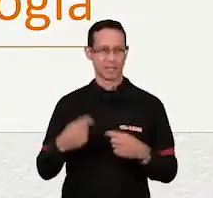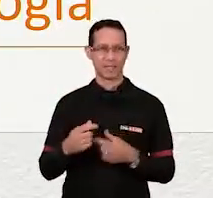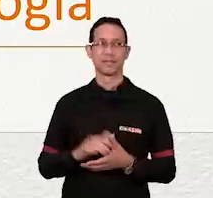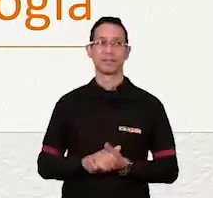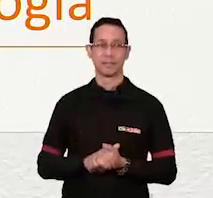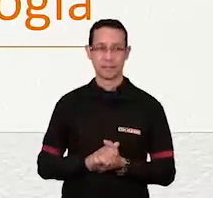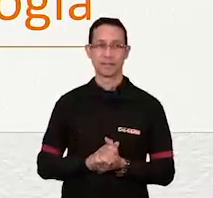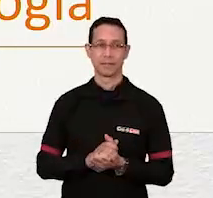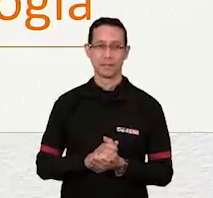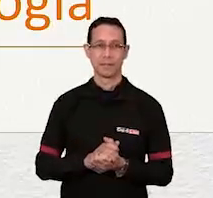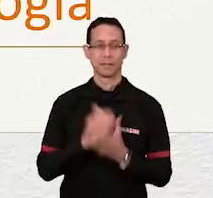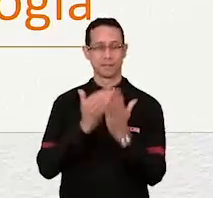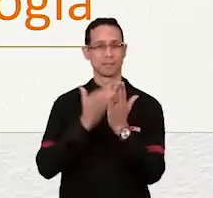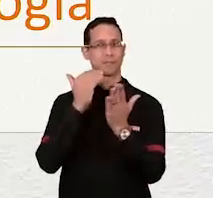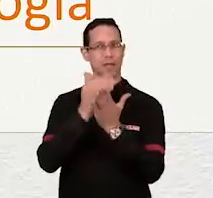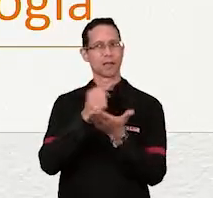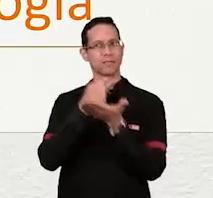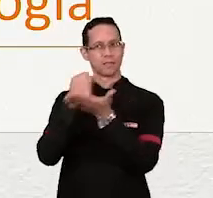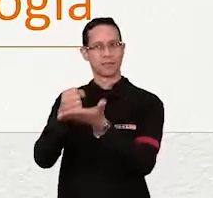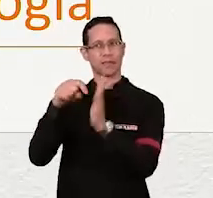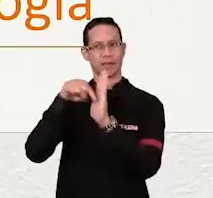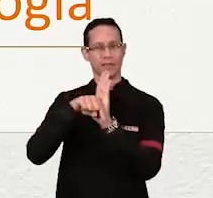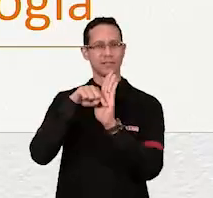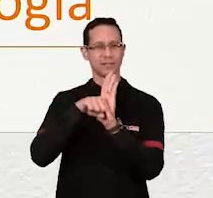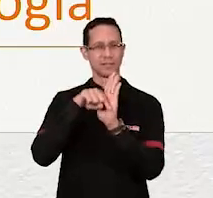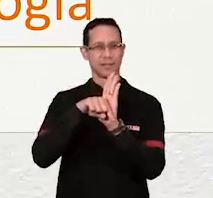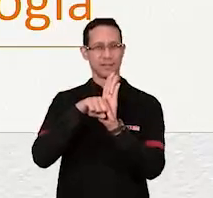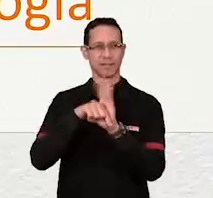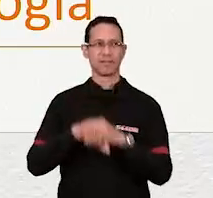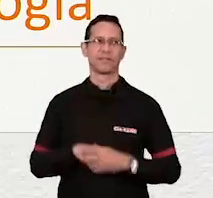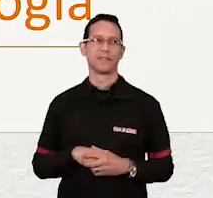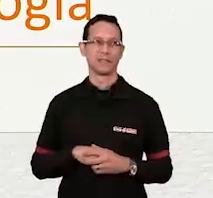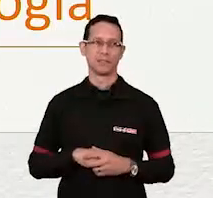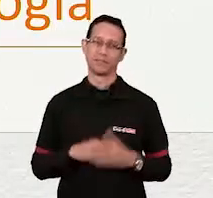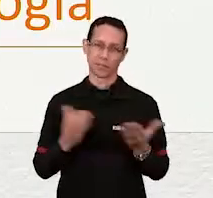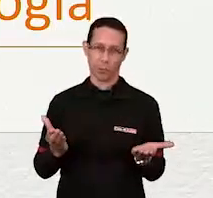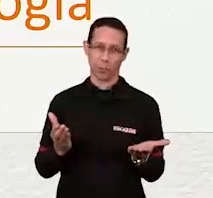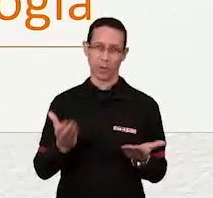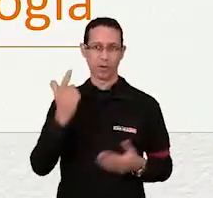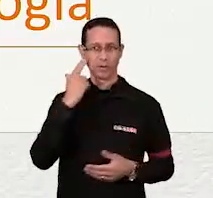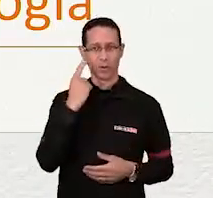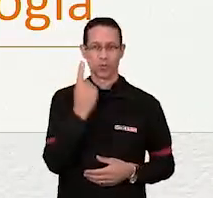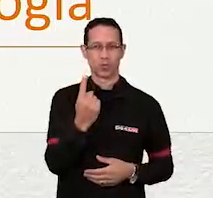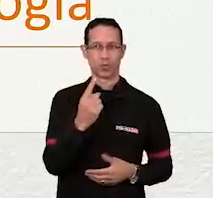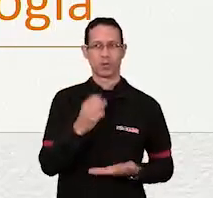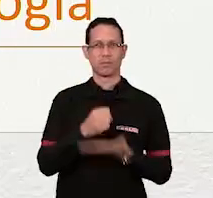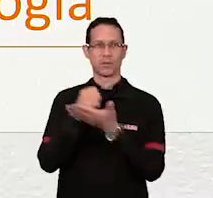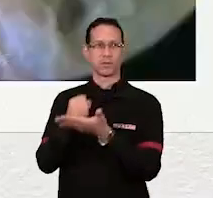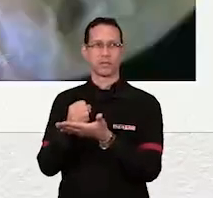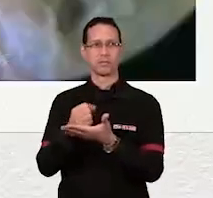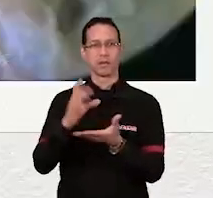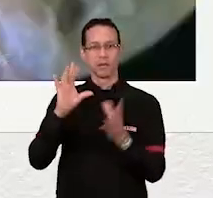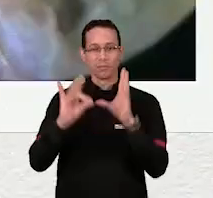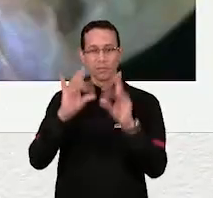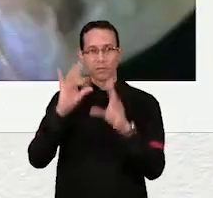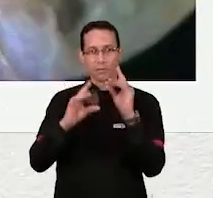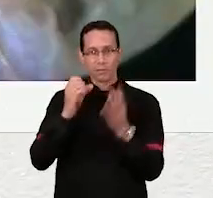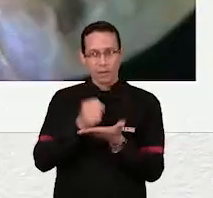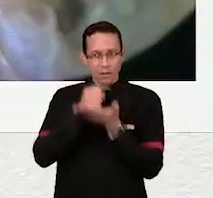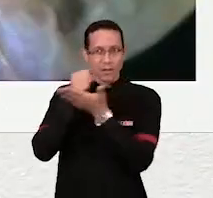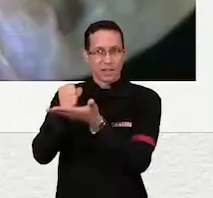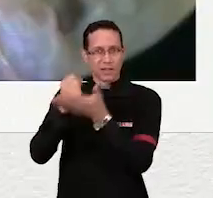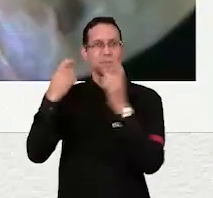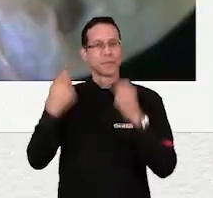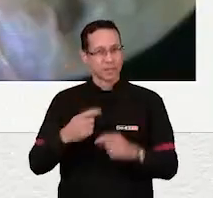partiu. Se mandar só pólipo, o resultado vai ser pólipo. Se você mandar essa meleca aí,